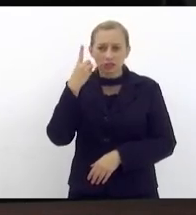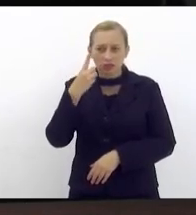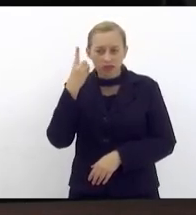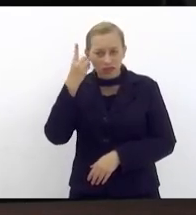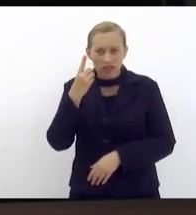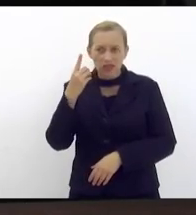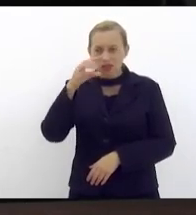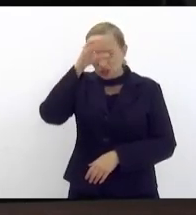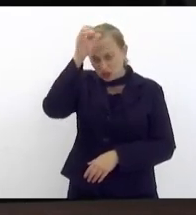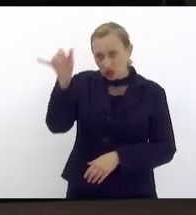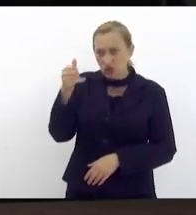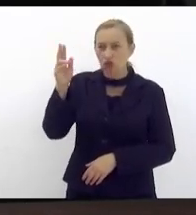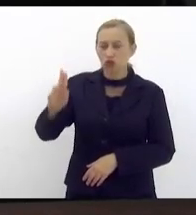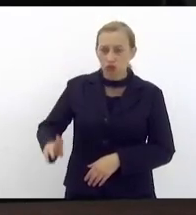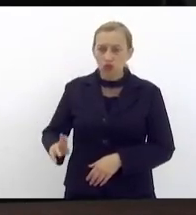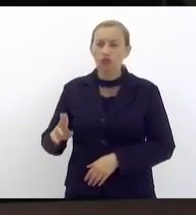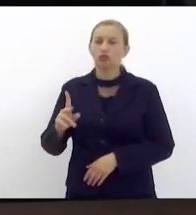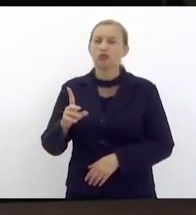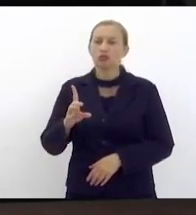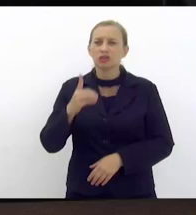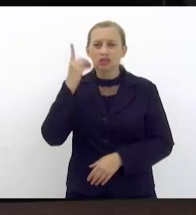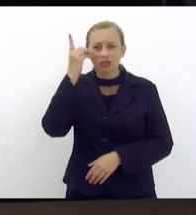com deputado